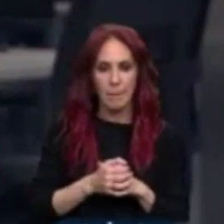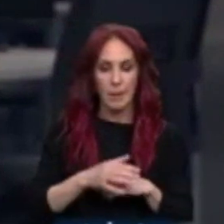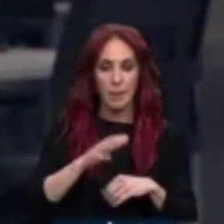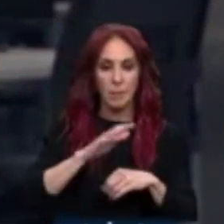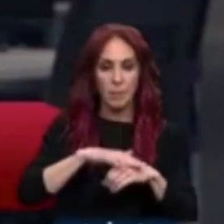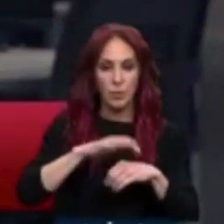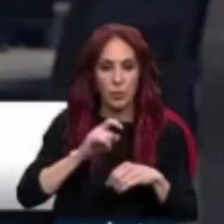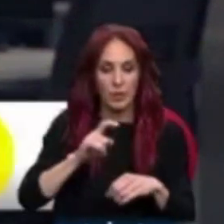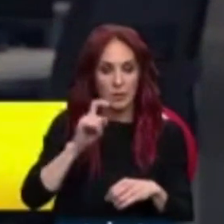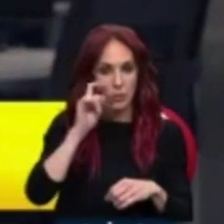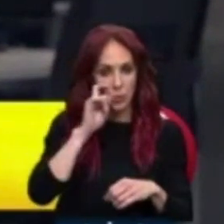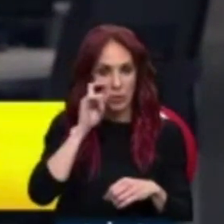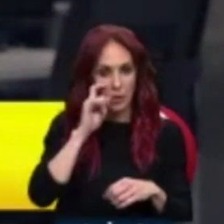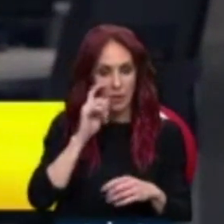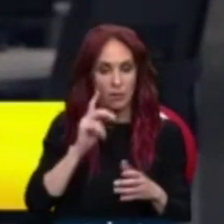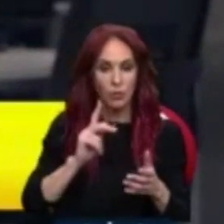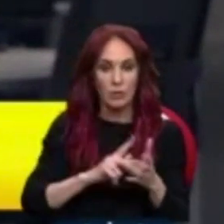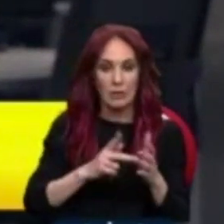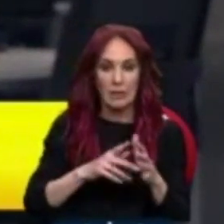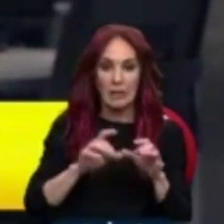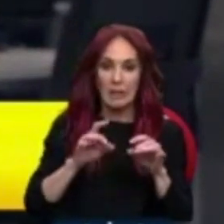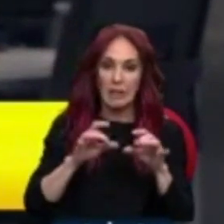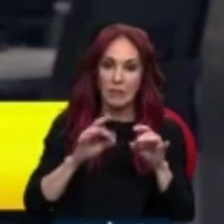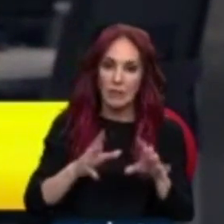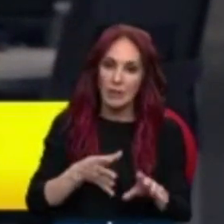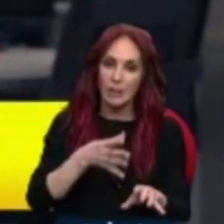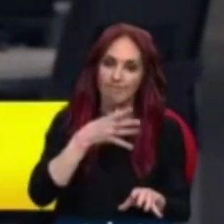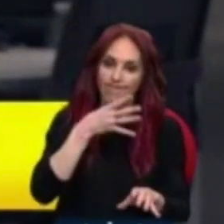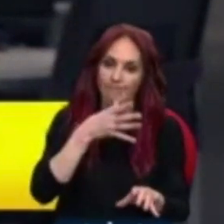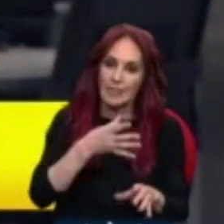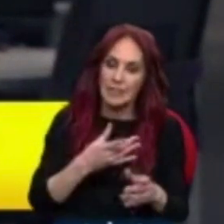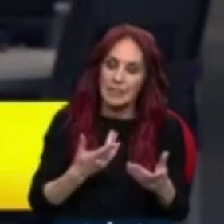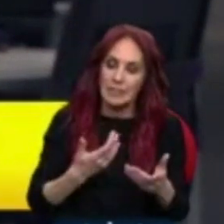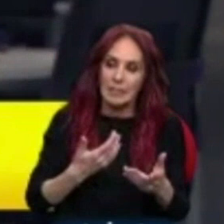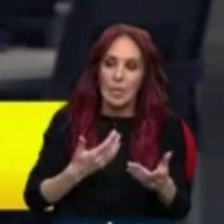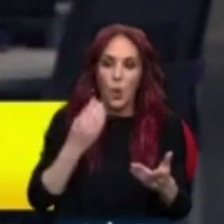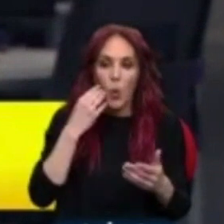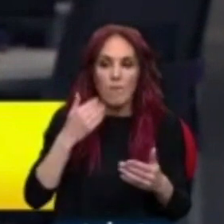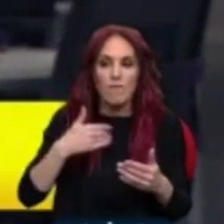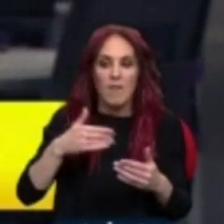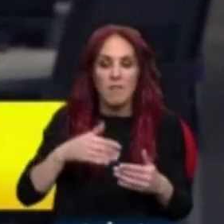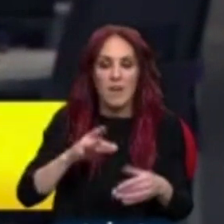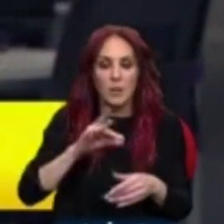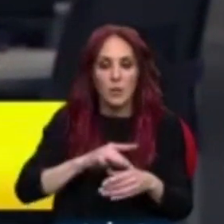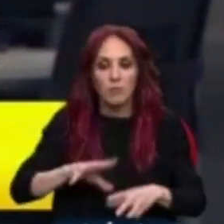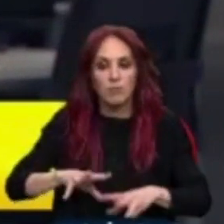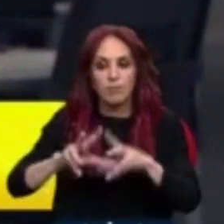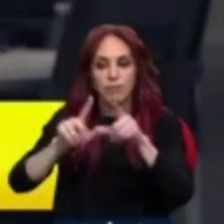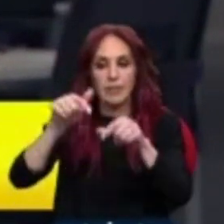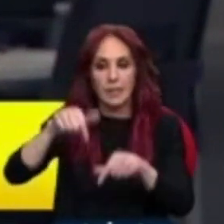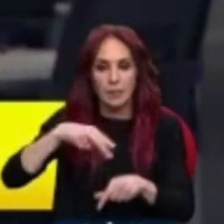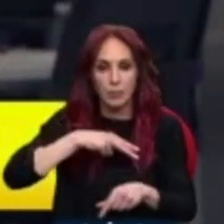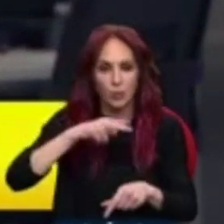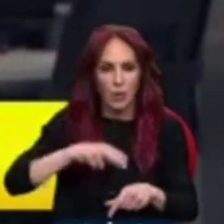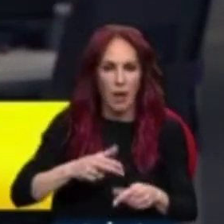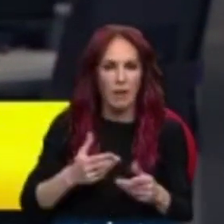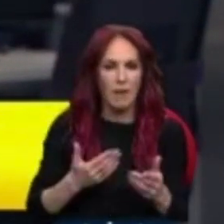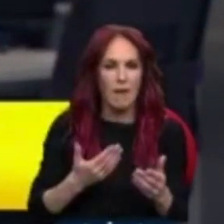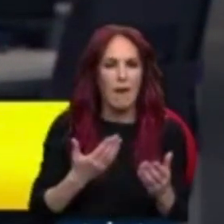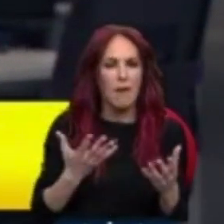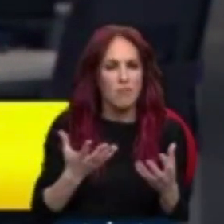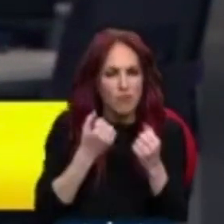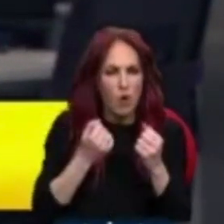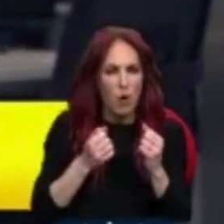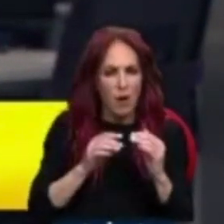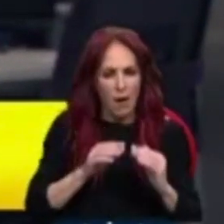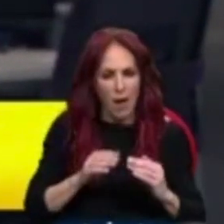Por uma questão de prudência, os técnicos evitam pronunciar-se em definitivo sobre a evolução da doença em Portugal. Estamos ou não a conseguir